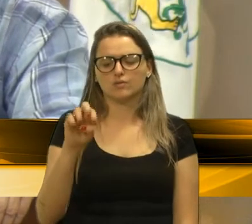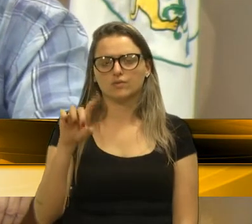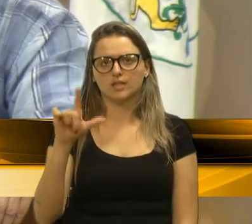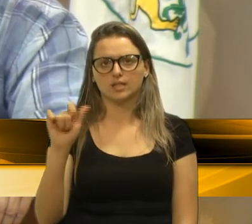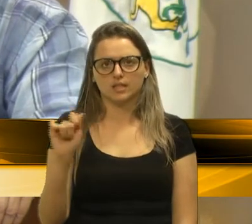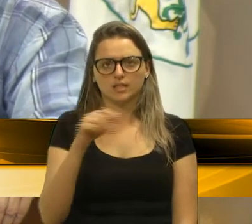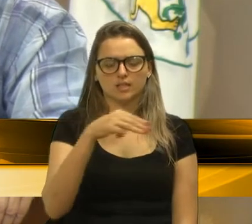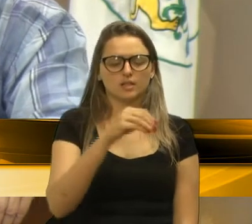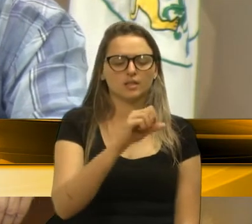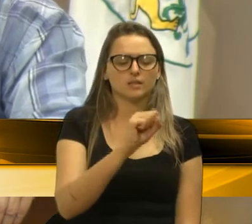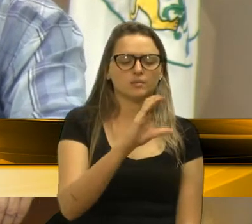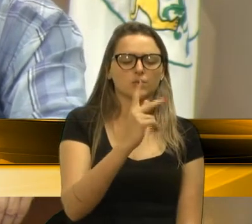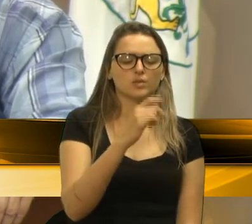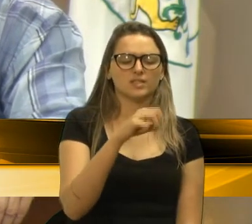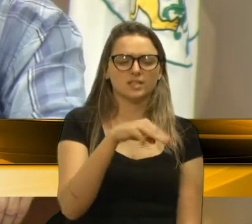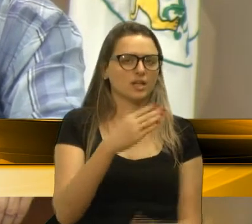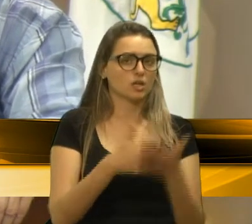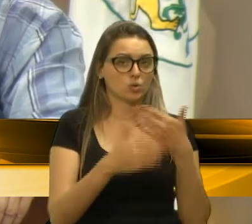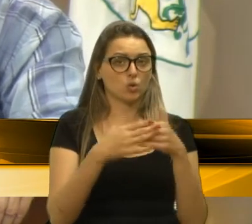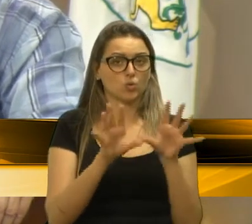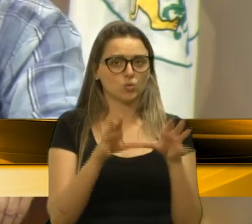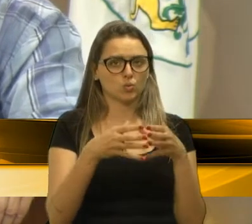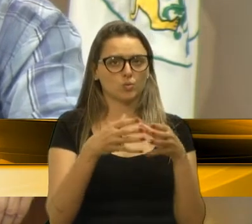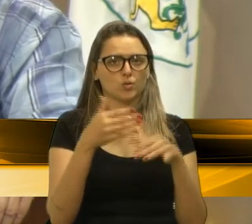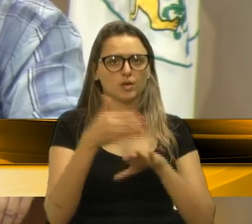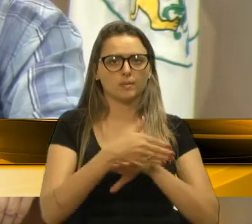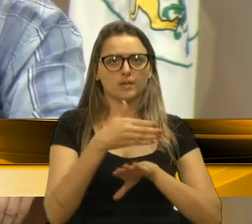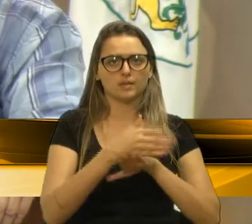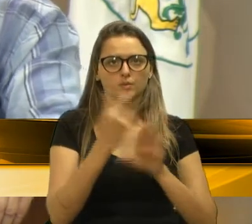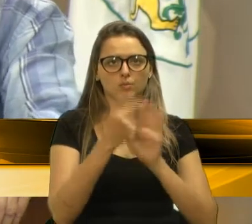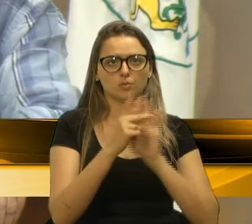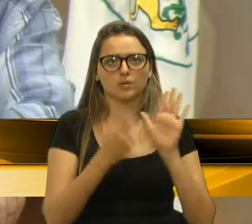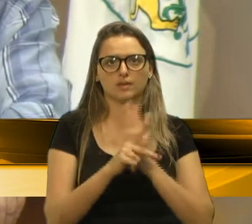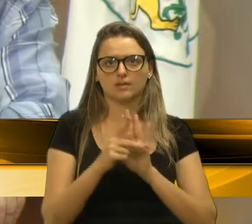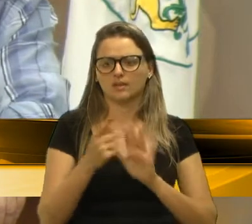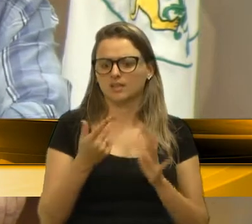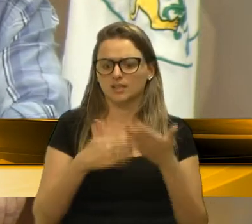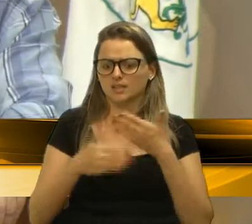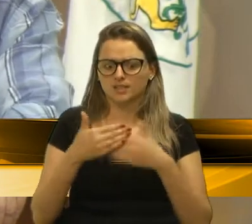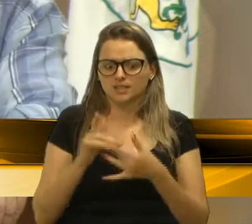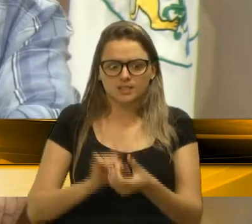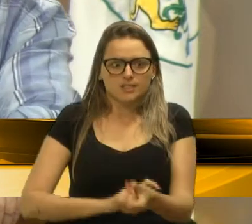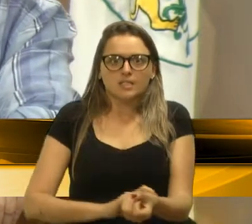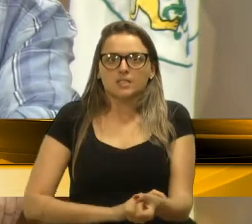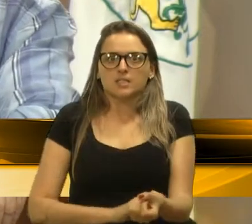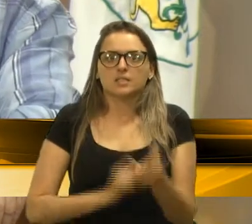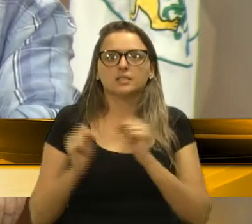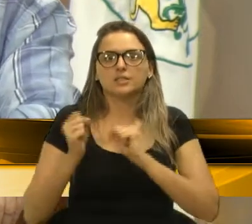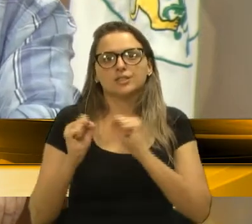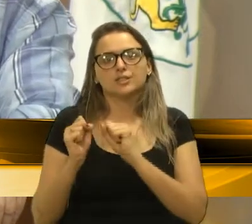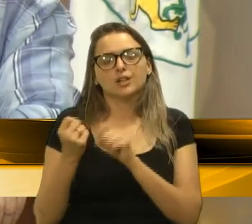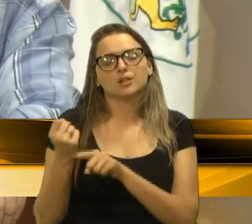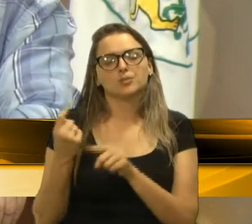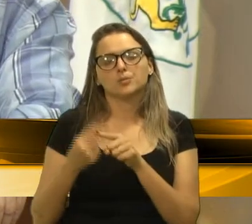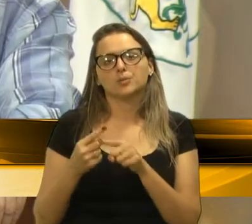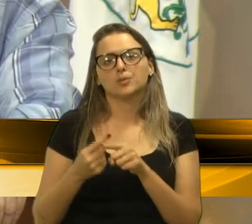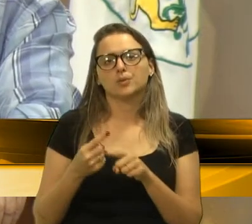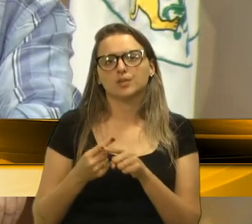pessoal todo que participou chega chega a ficar orissa dados é por conta de que